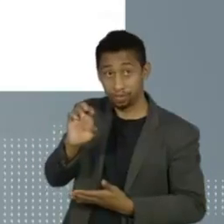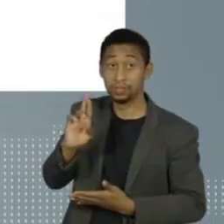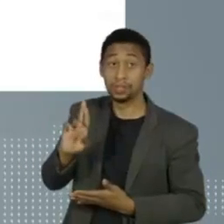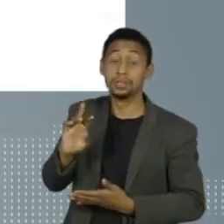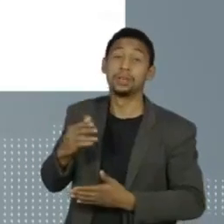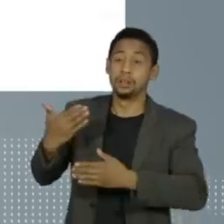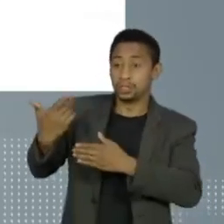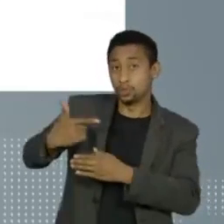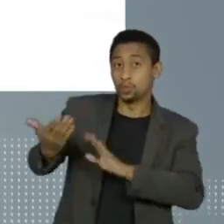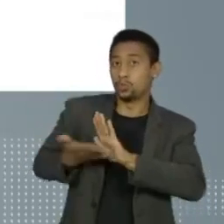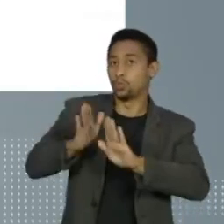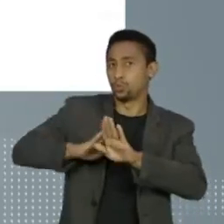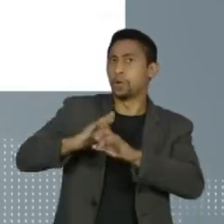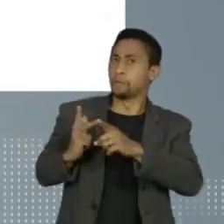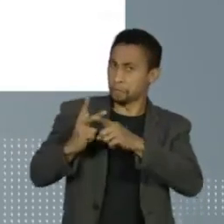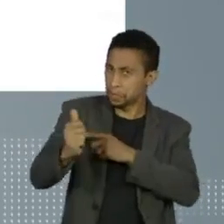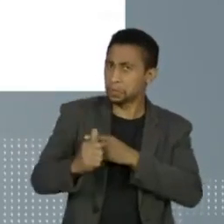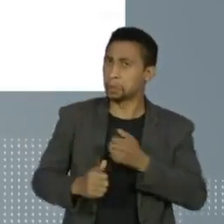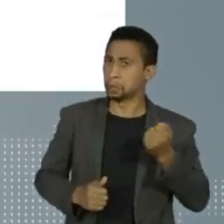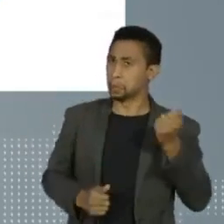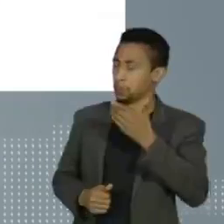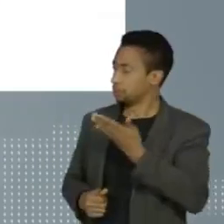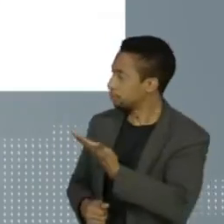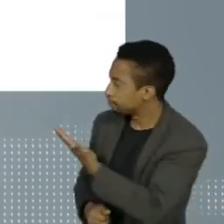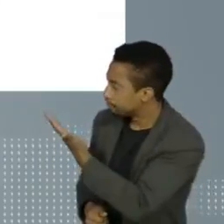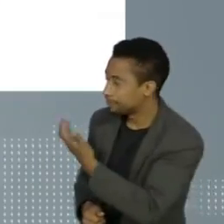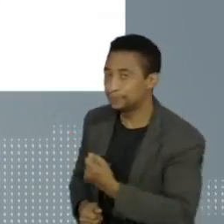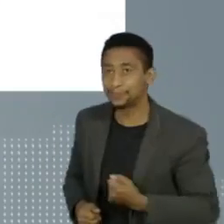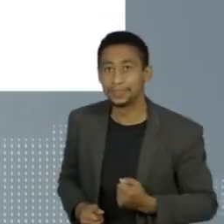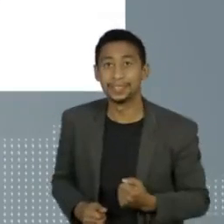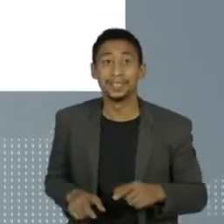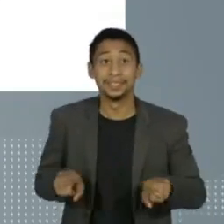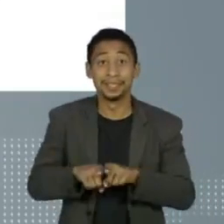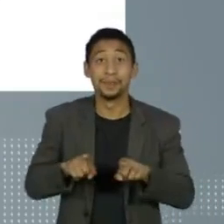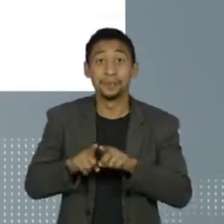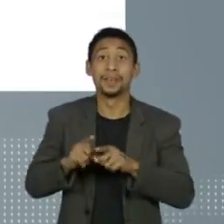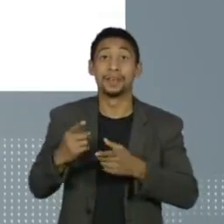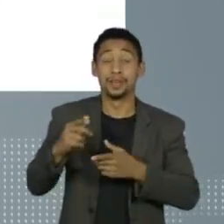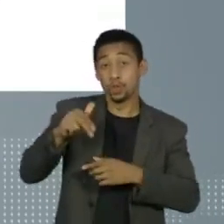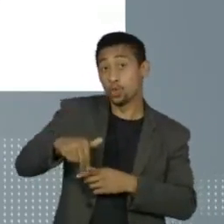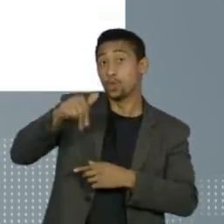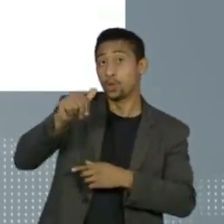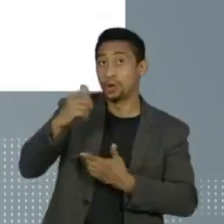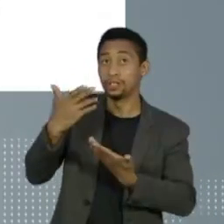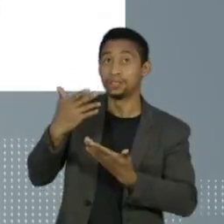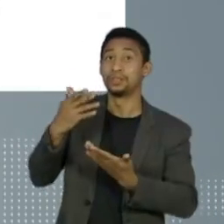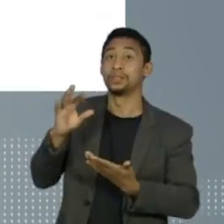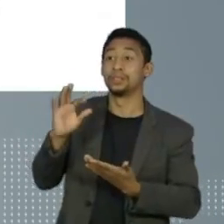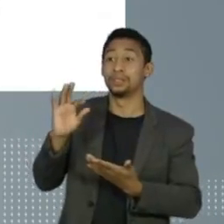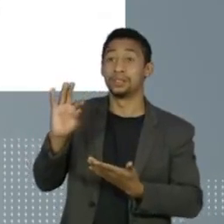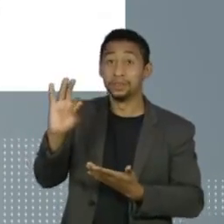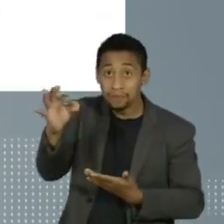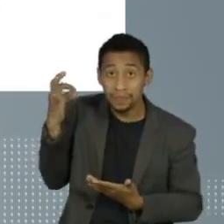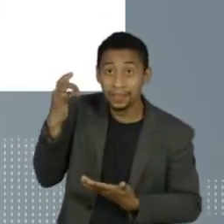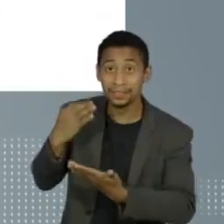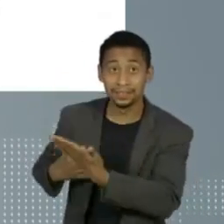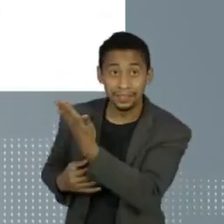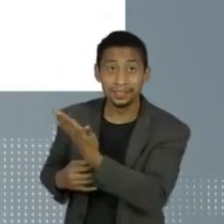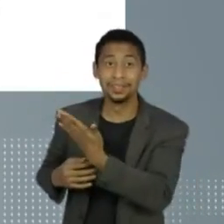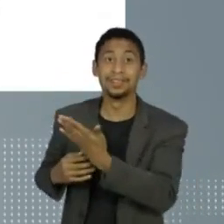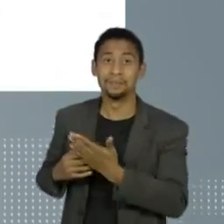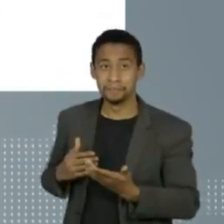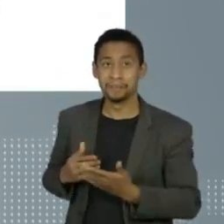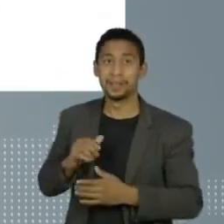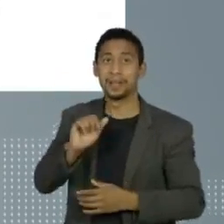segundo turno contra Sueli Vilela do PSB também na região Nordeste do Estado Alexandre Ferreira do MDB venceu Flávia